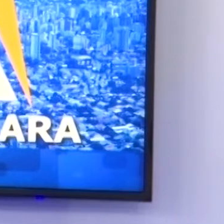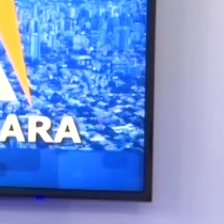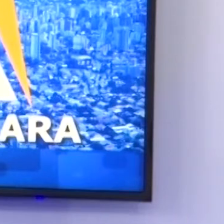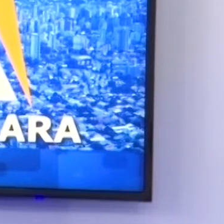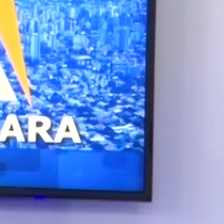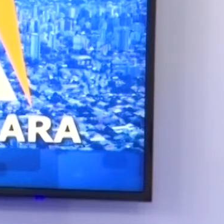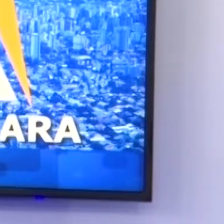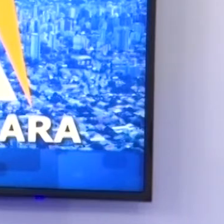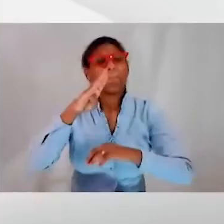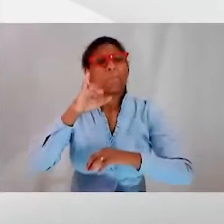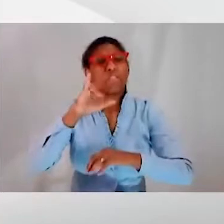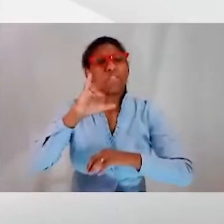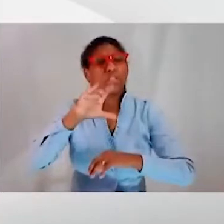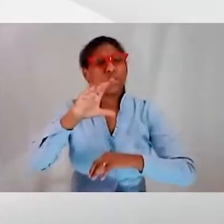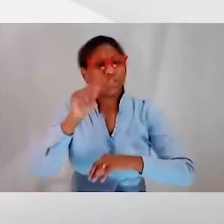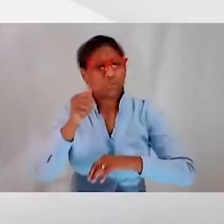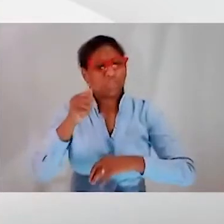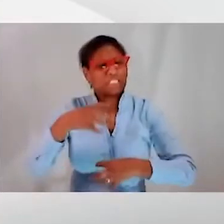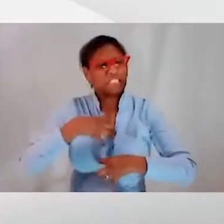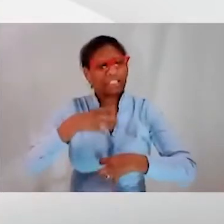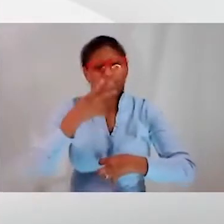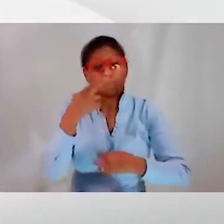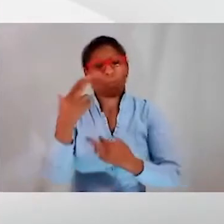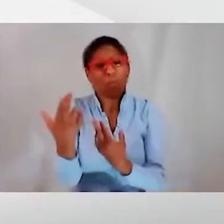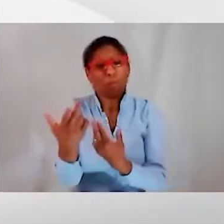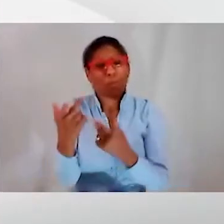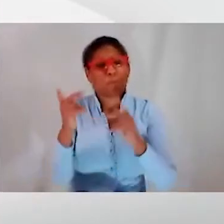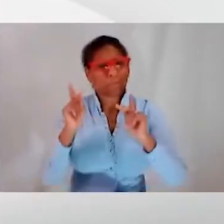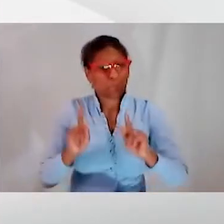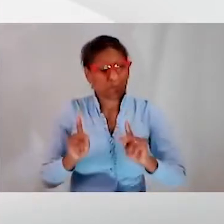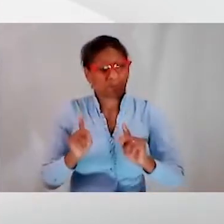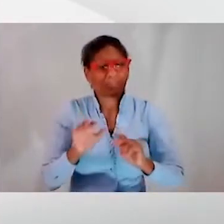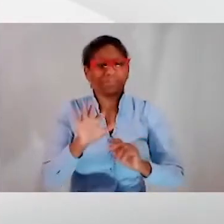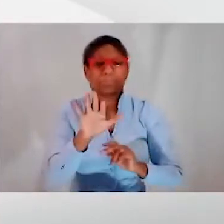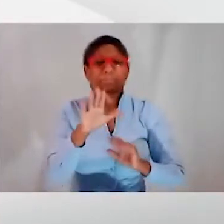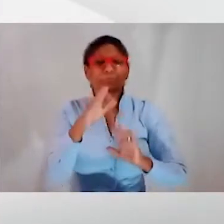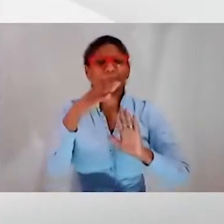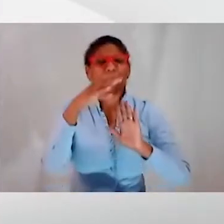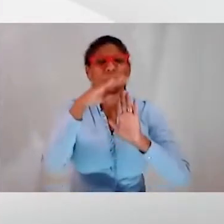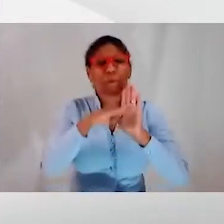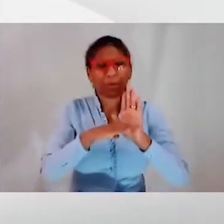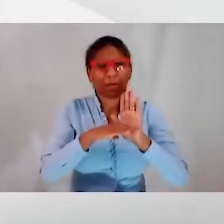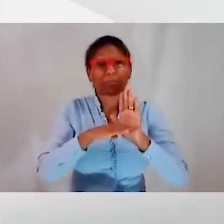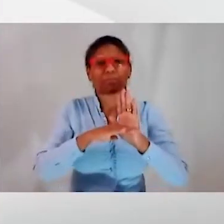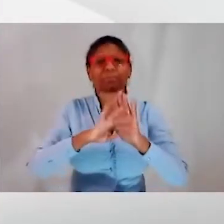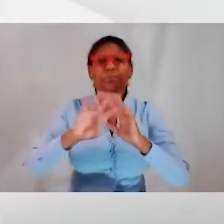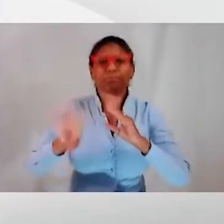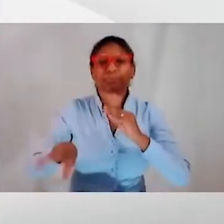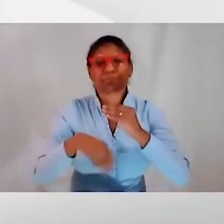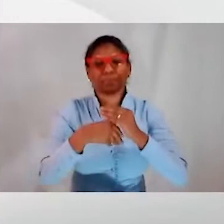um deles. Esse programa foi possível devido à Lei Complementar